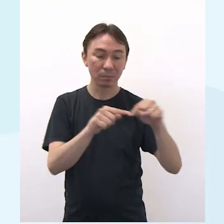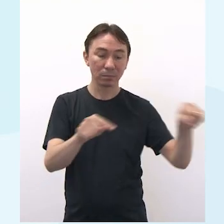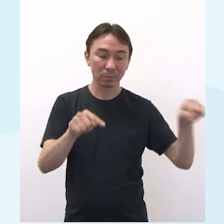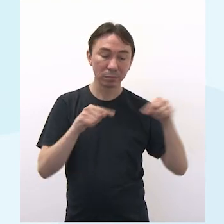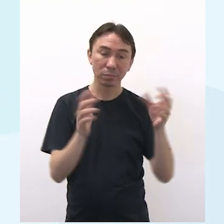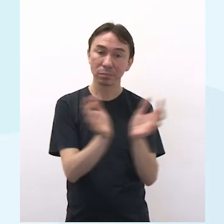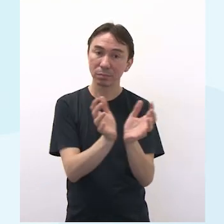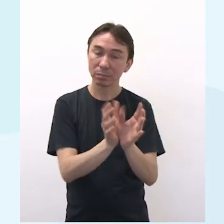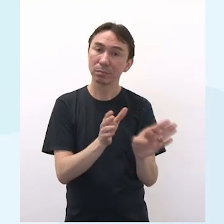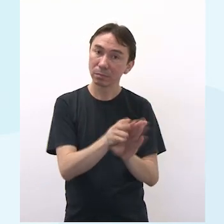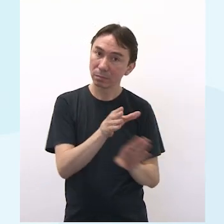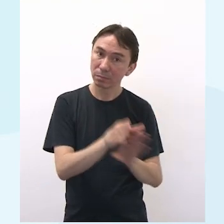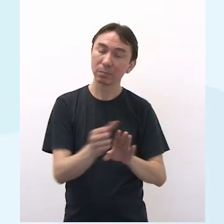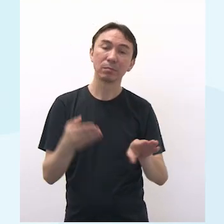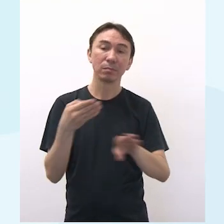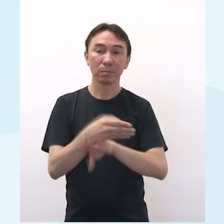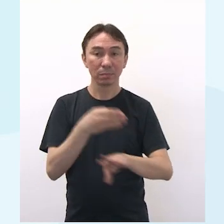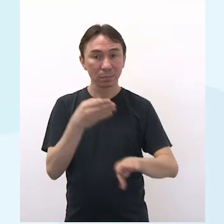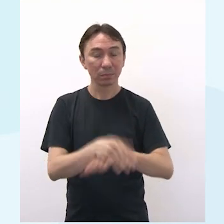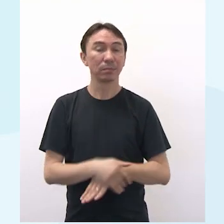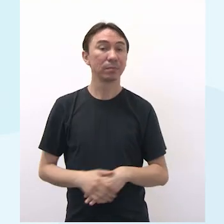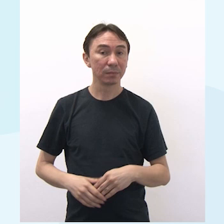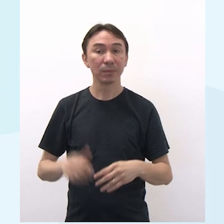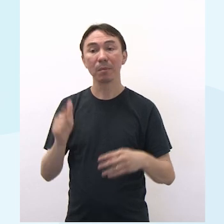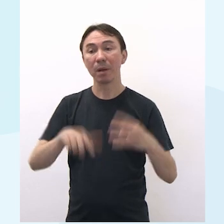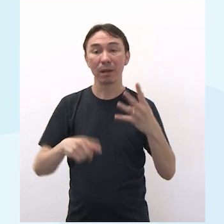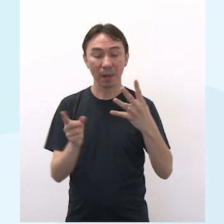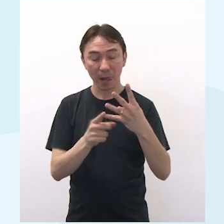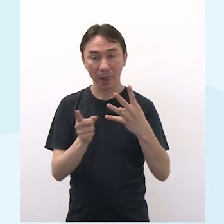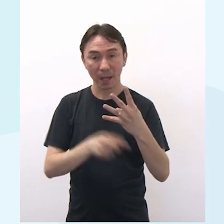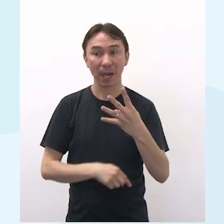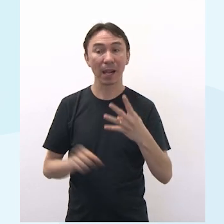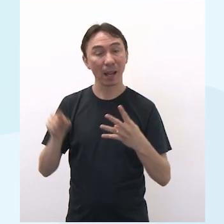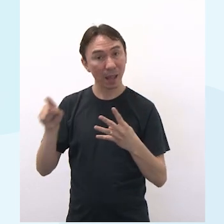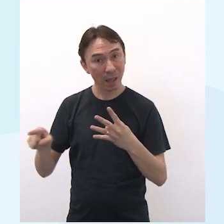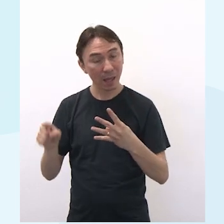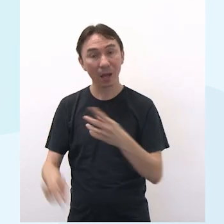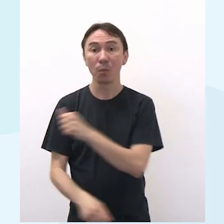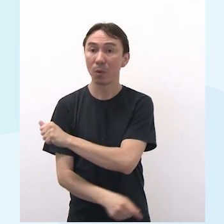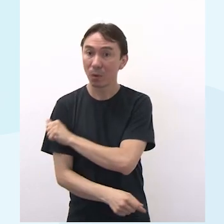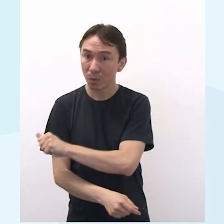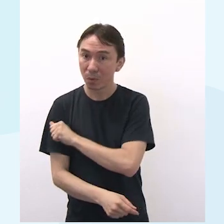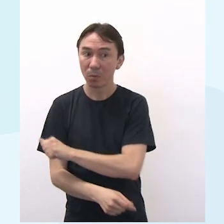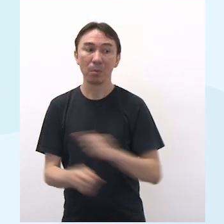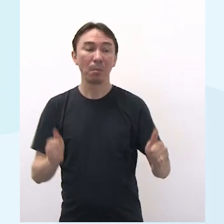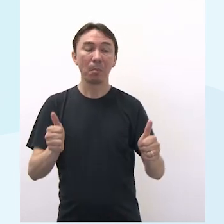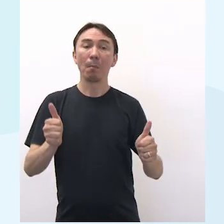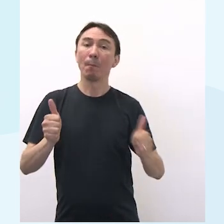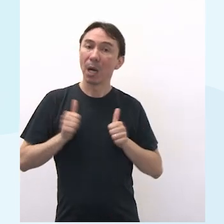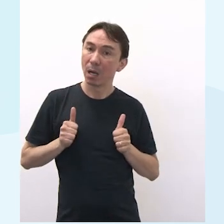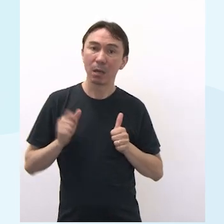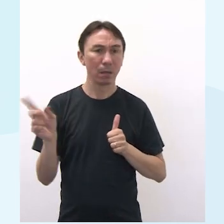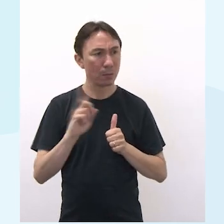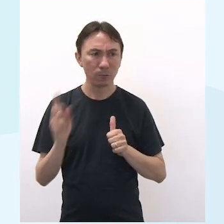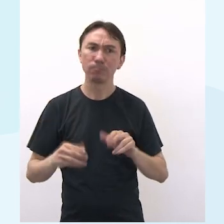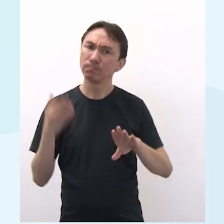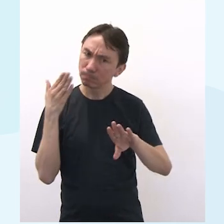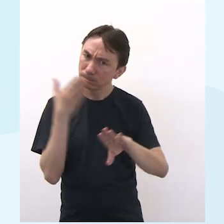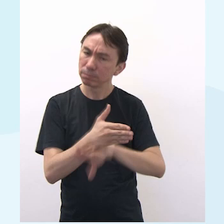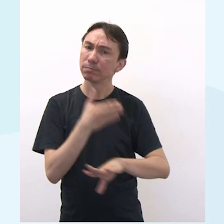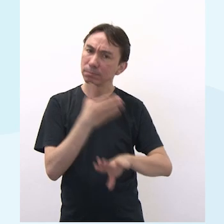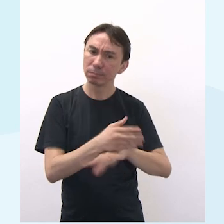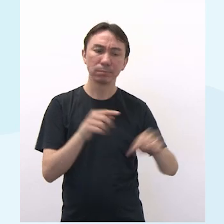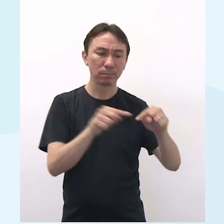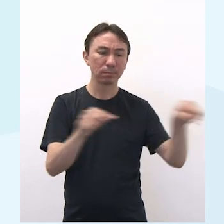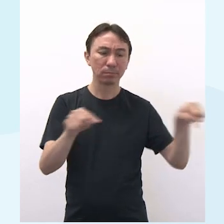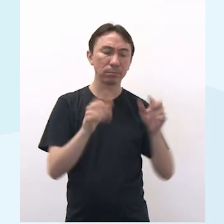Destacar a participação dos discentes durante o conselho de classe. Muito importante isso. O percurso da